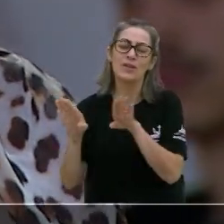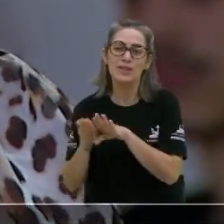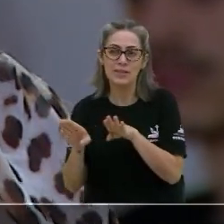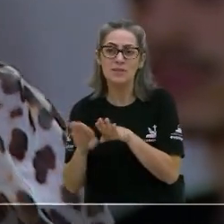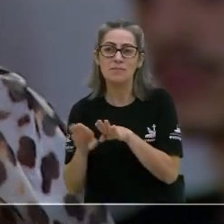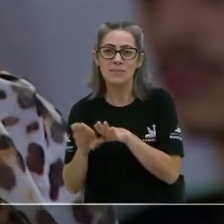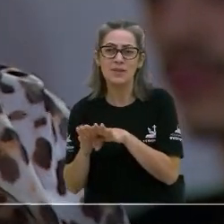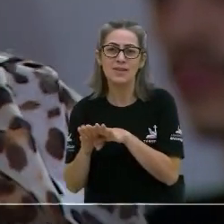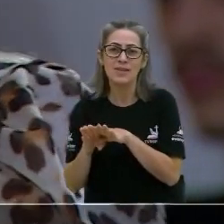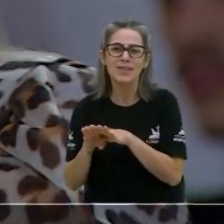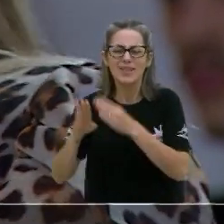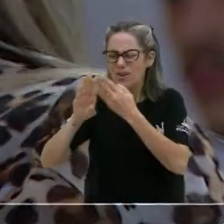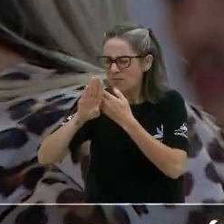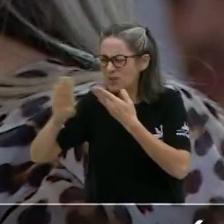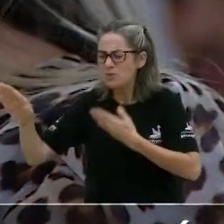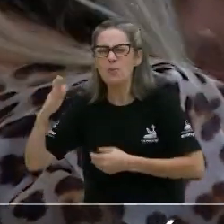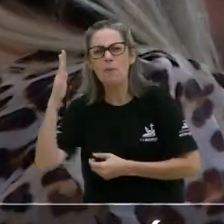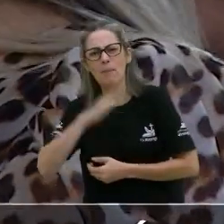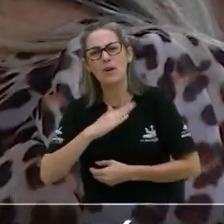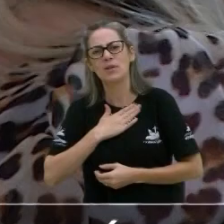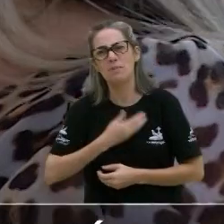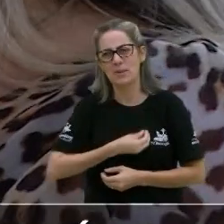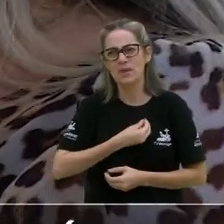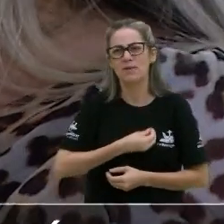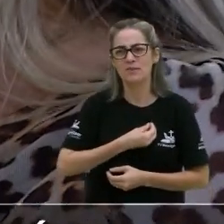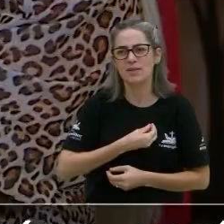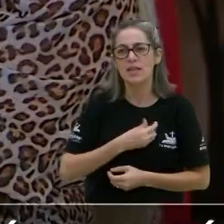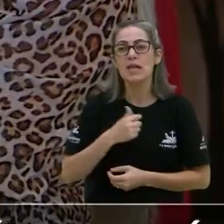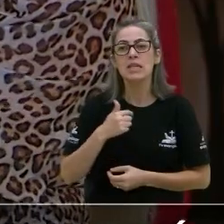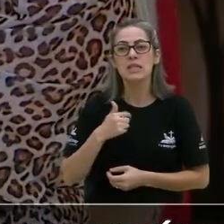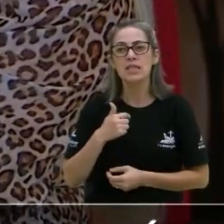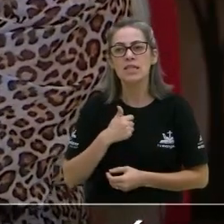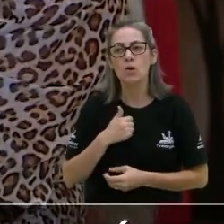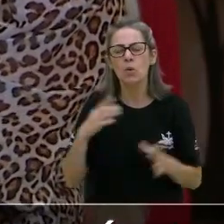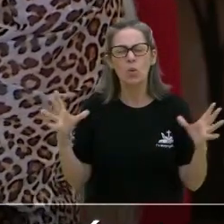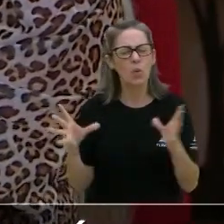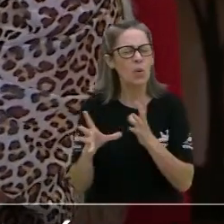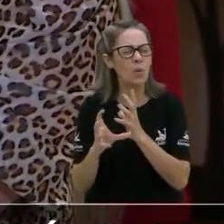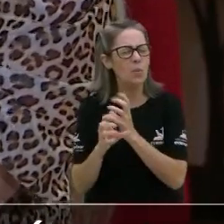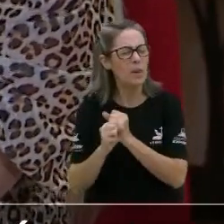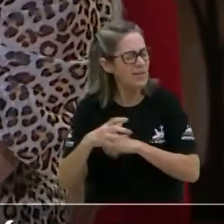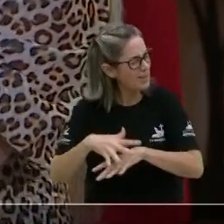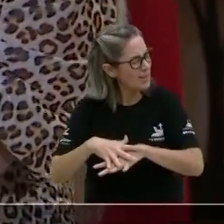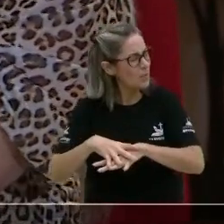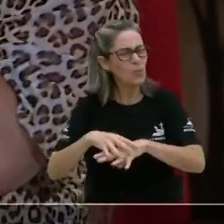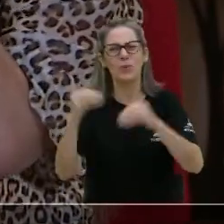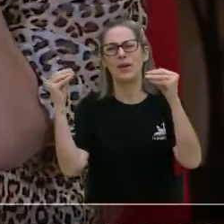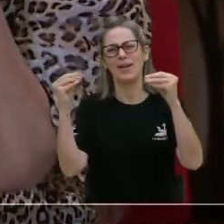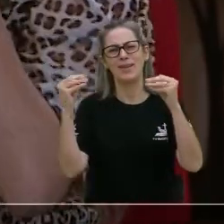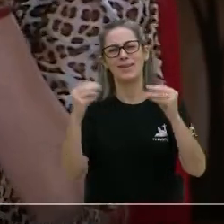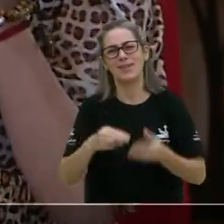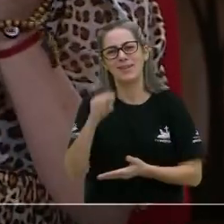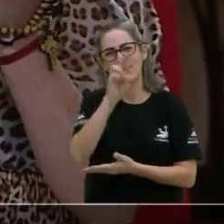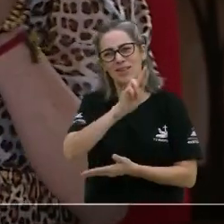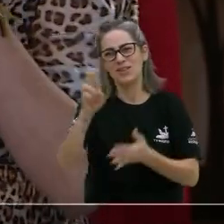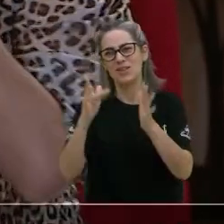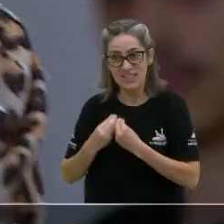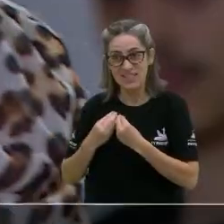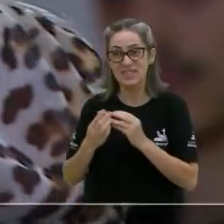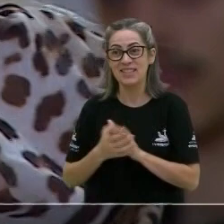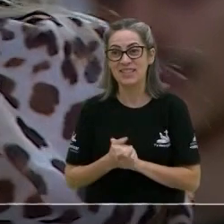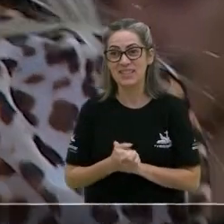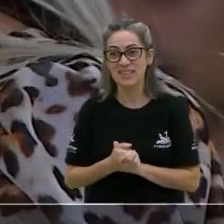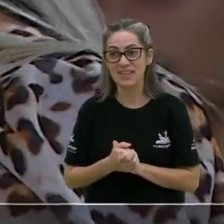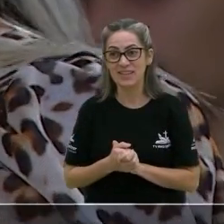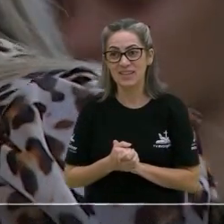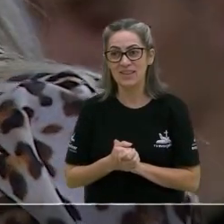que desterrou esse mal da minha vida, e eu estava totalmente curada. Amém. Em nome de Jesus, fui